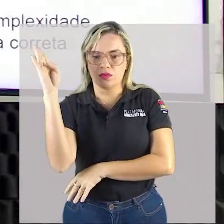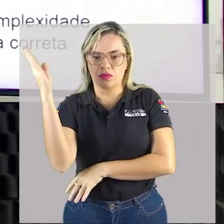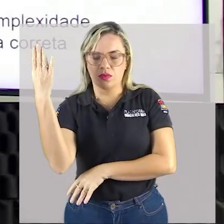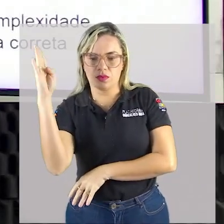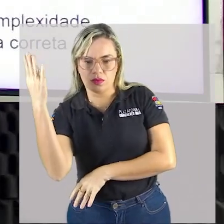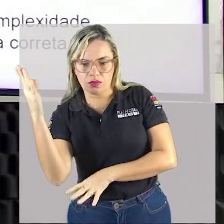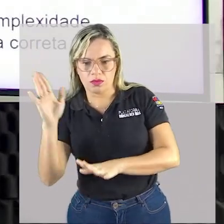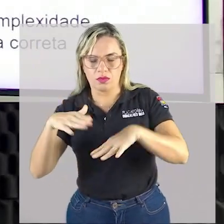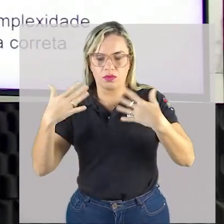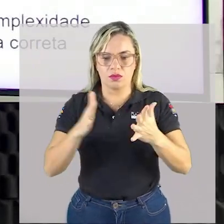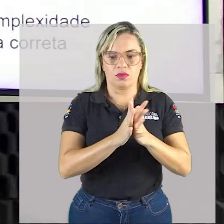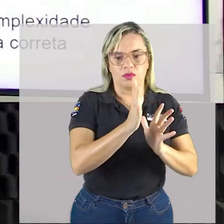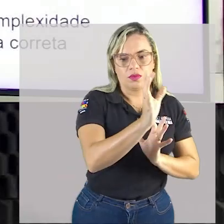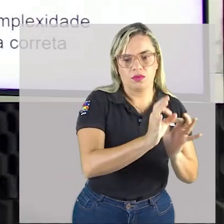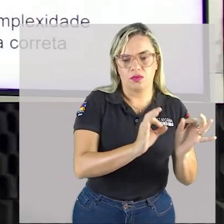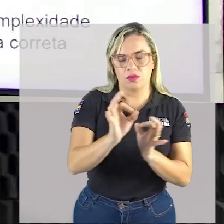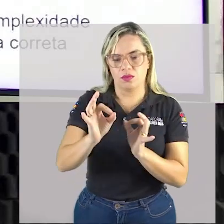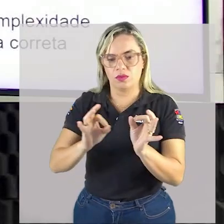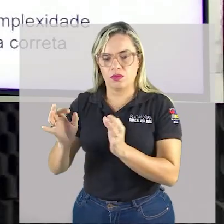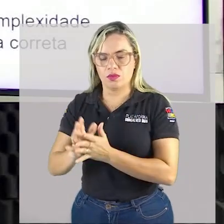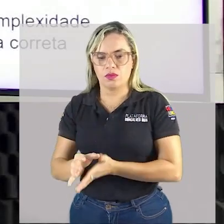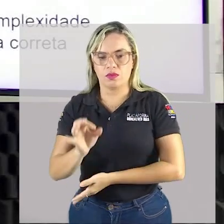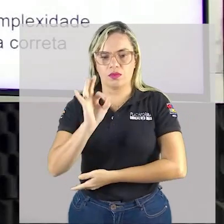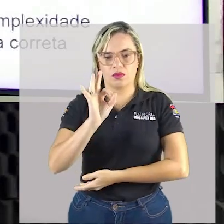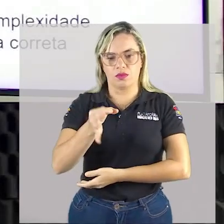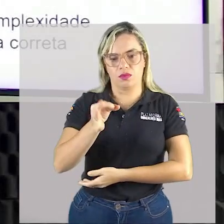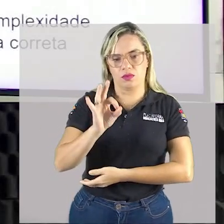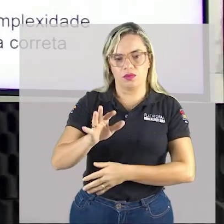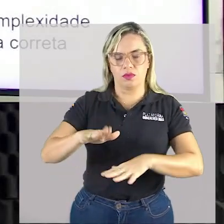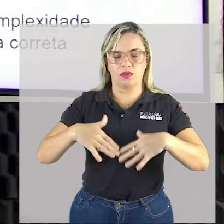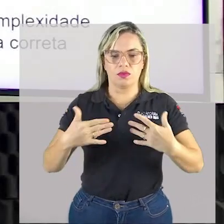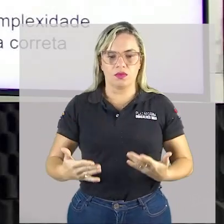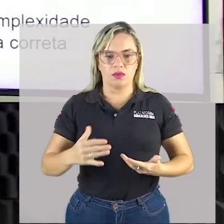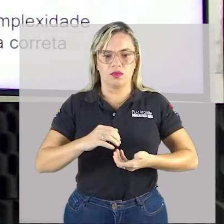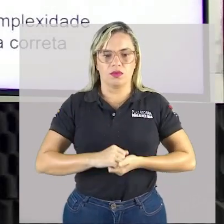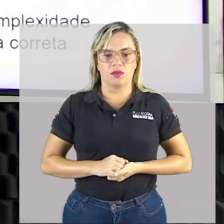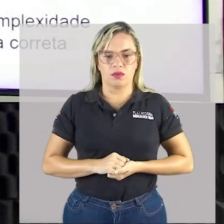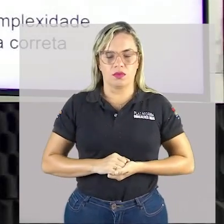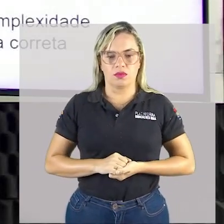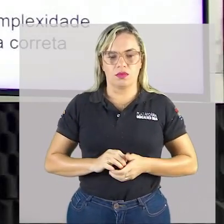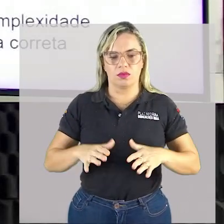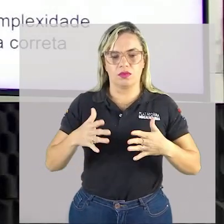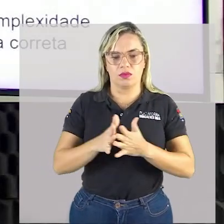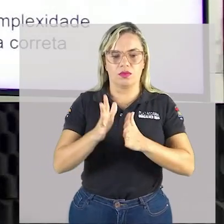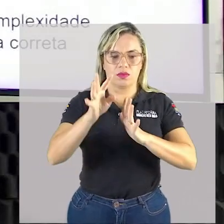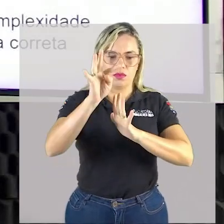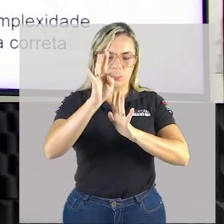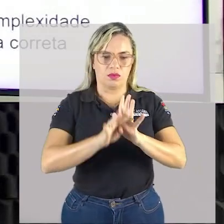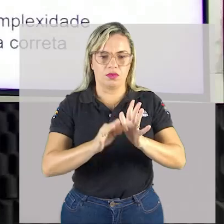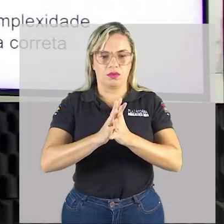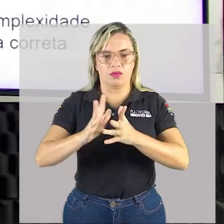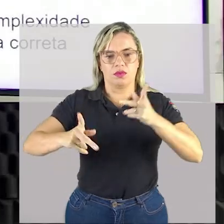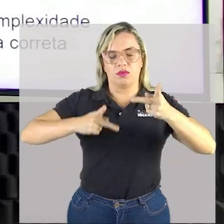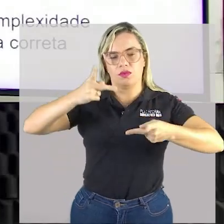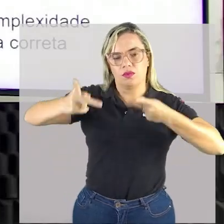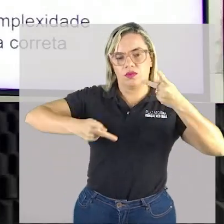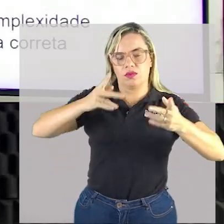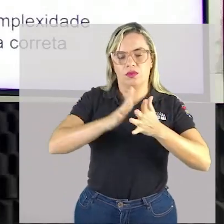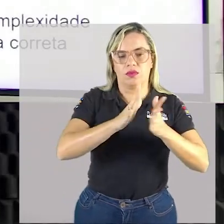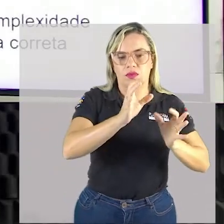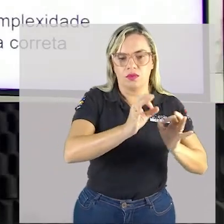organização biológica, cuja sequência correta é a seguinte. Então, o texto está falando de